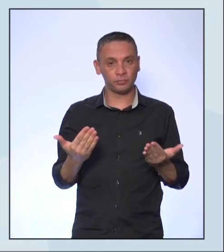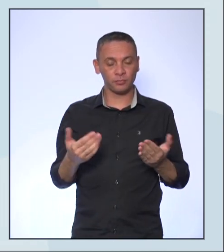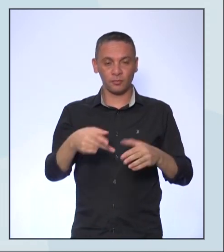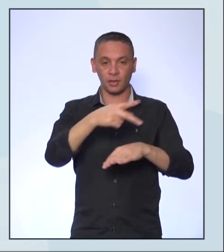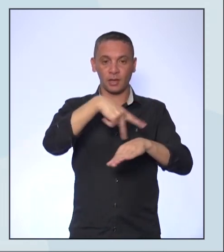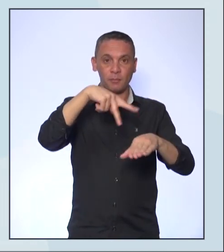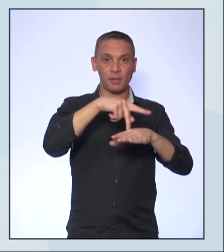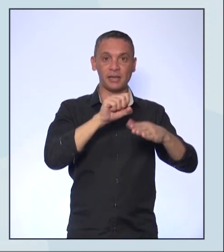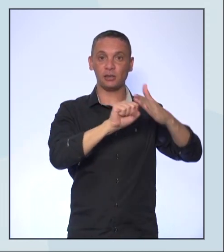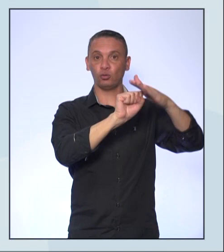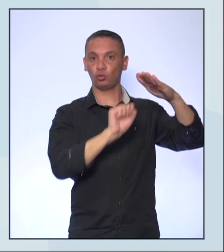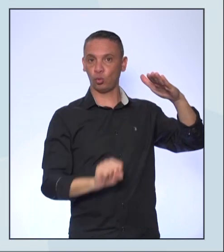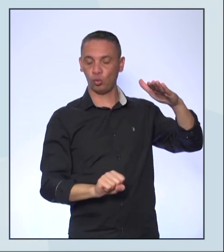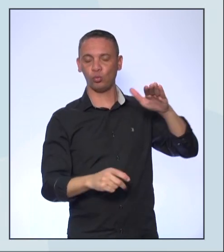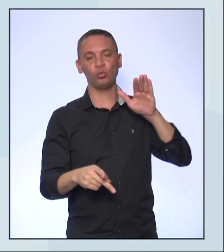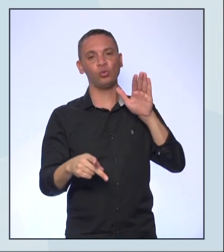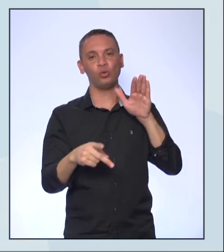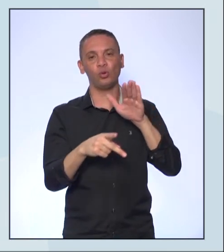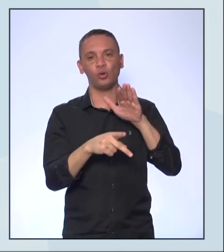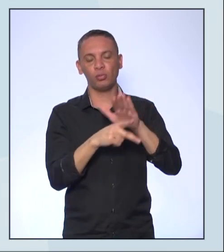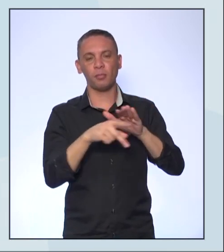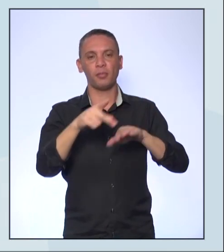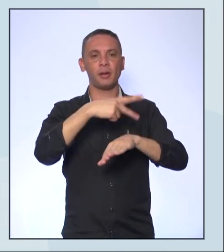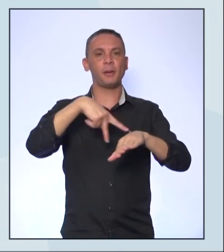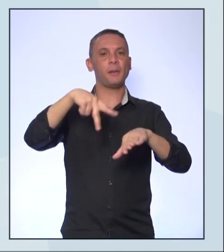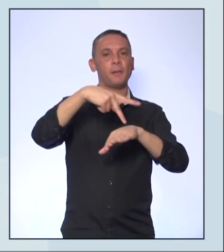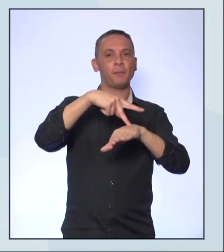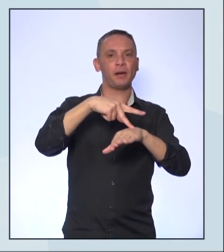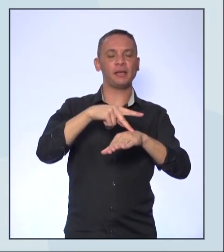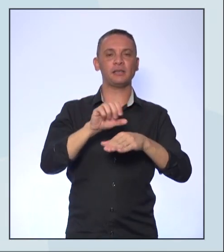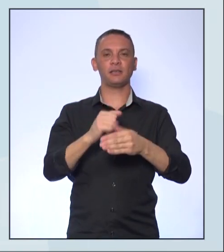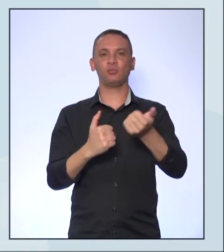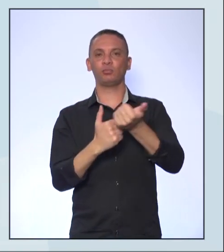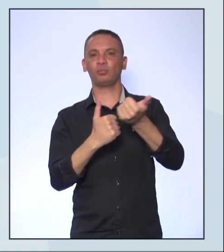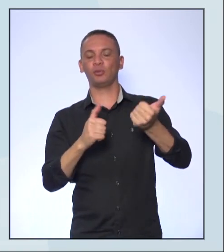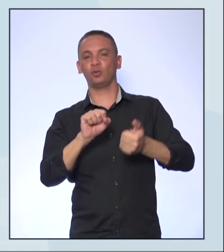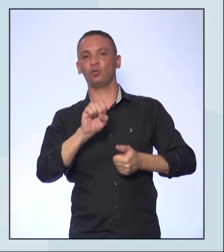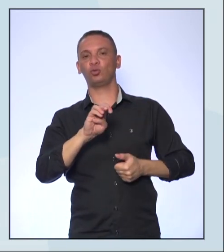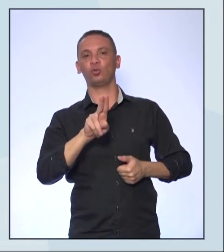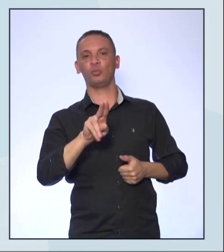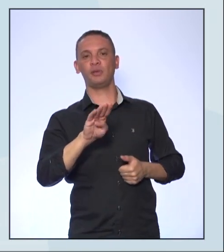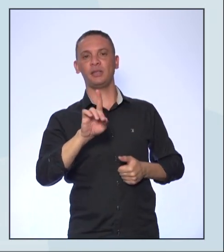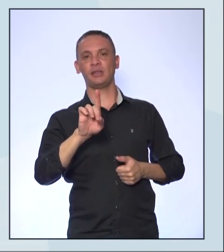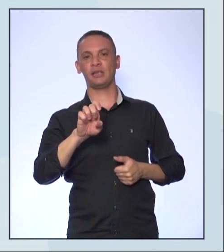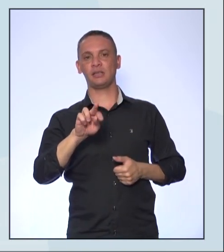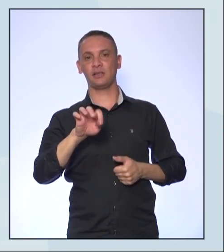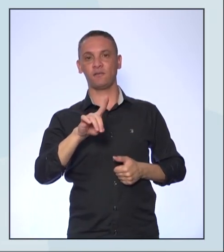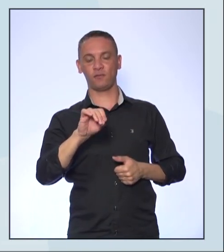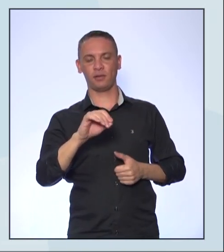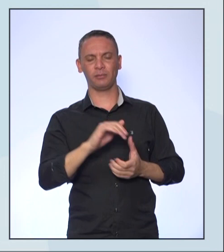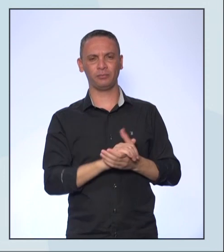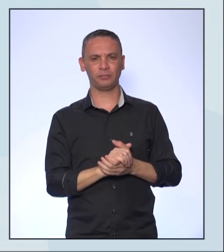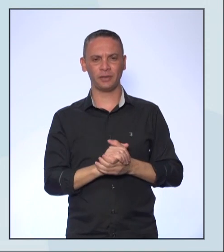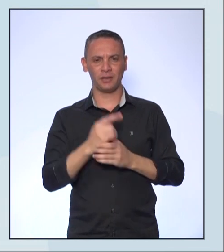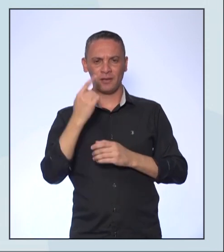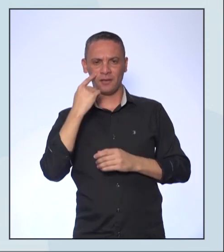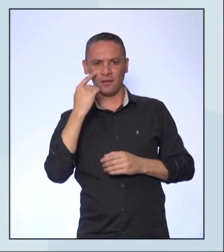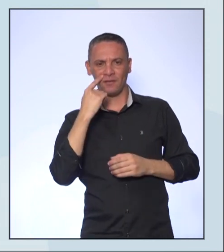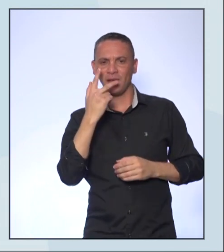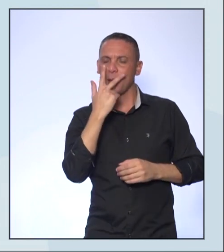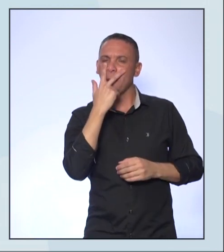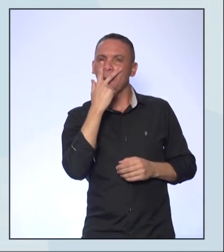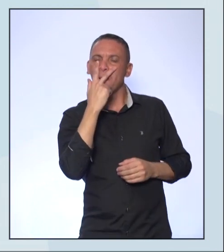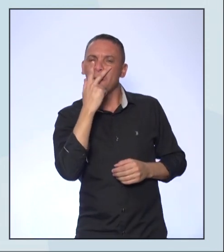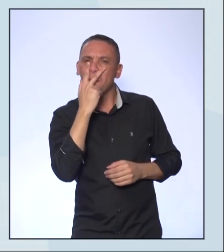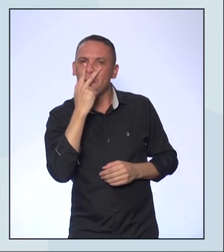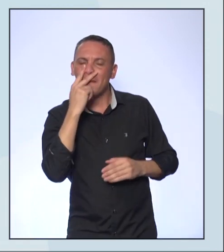do hemisfério sul sendo considerados aí países subdesenvolvidos. Vocês observam aí a linha, né, que é uma suposta